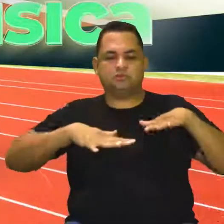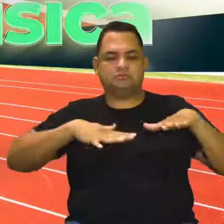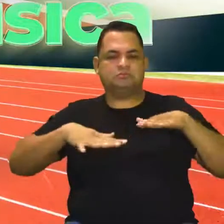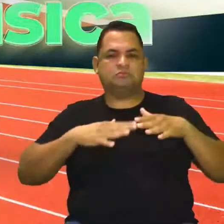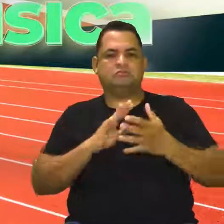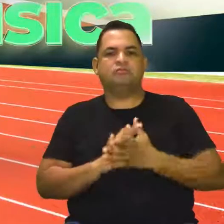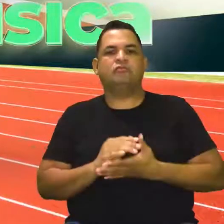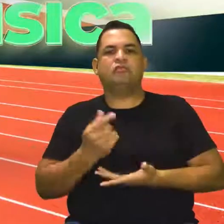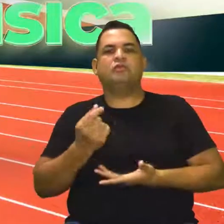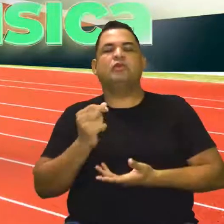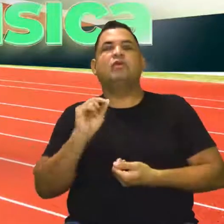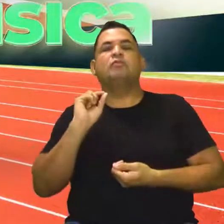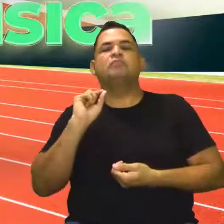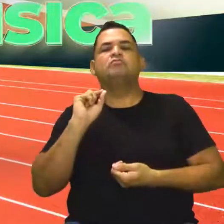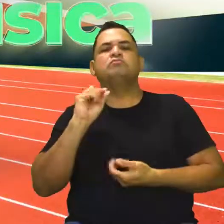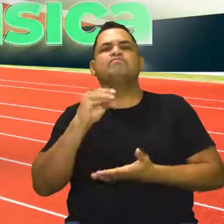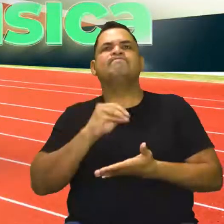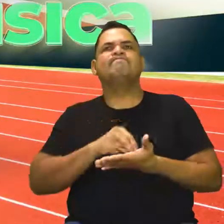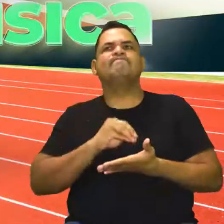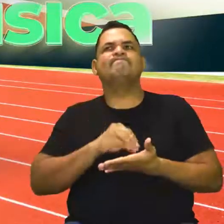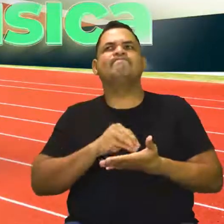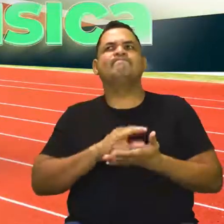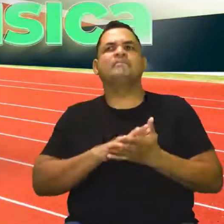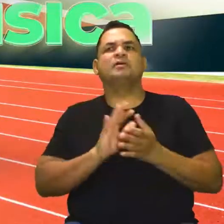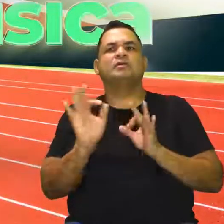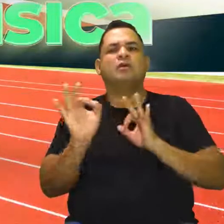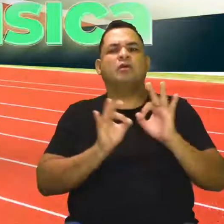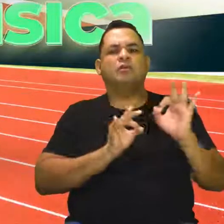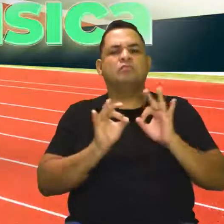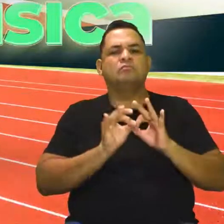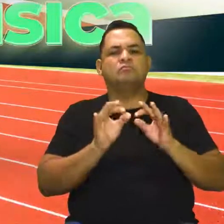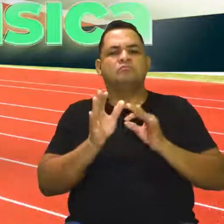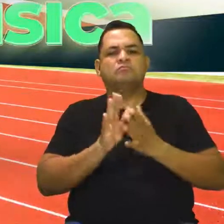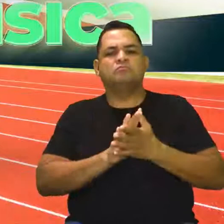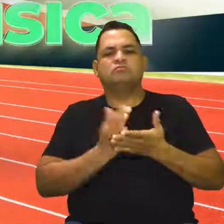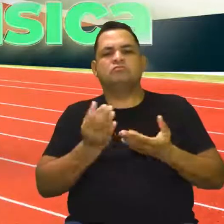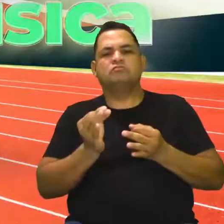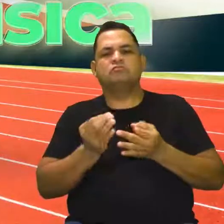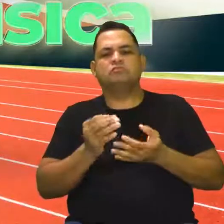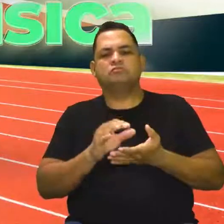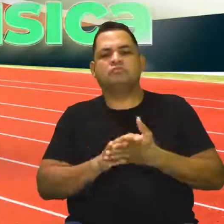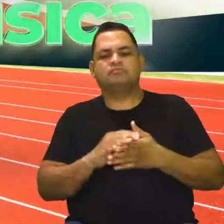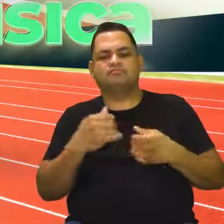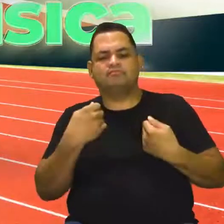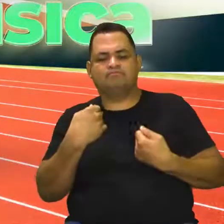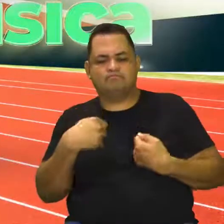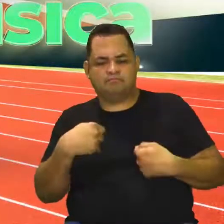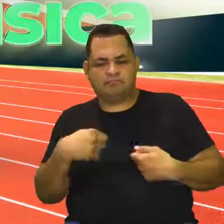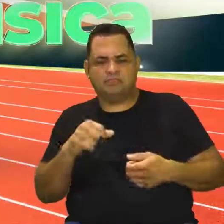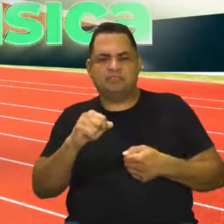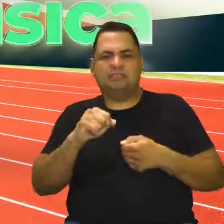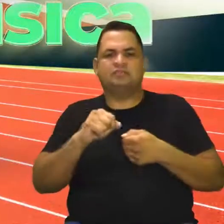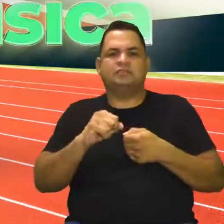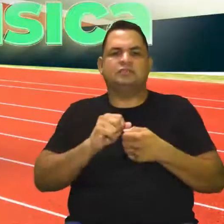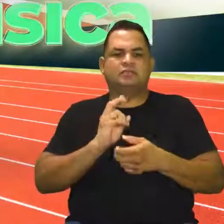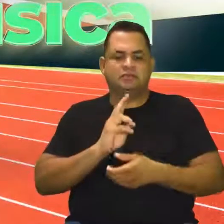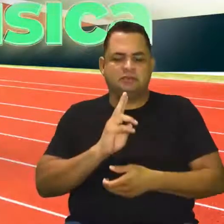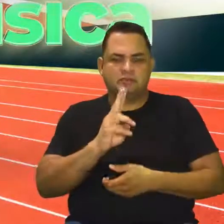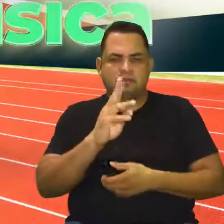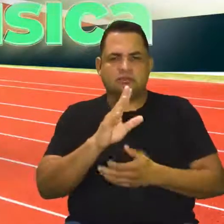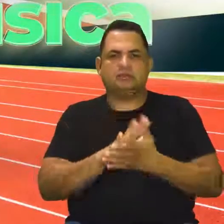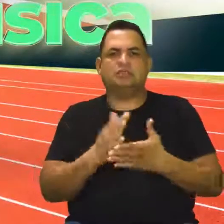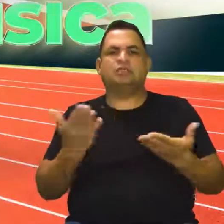que o que falta, talvez, é a sistematizada. Aquela atividade física que eu tenho uma frequência, uma duração, e